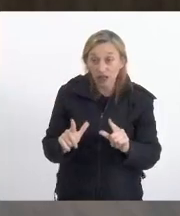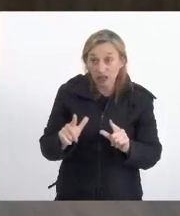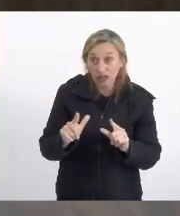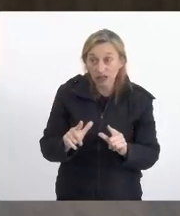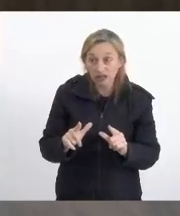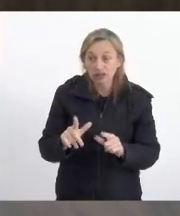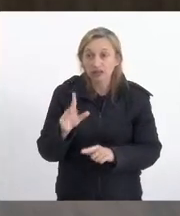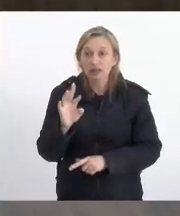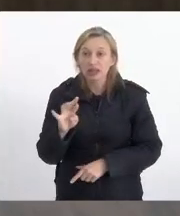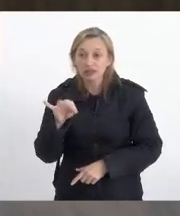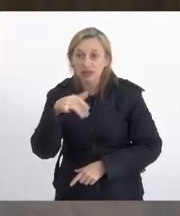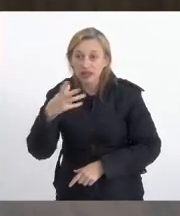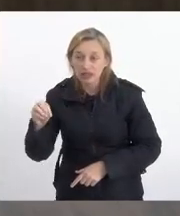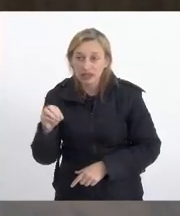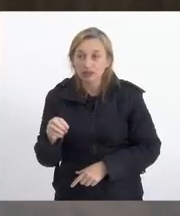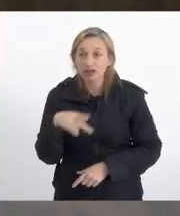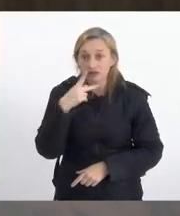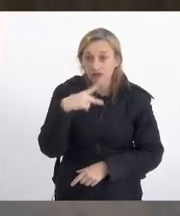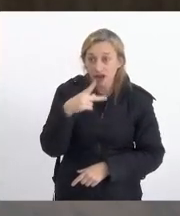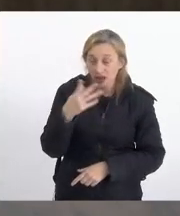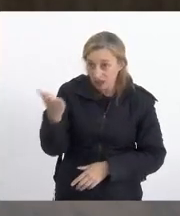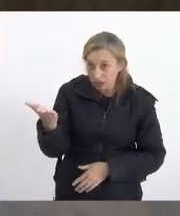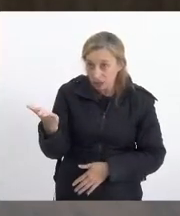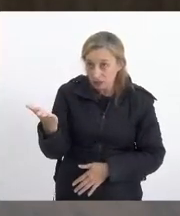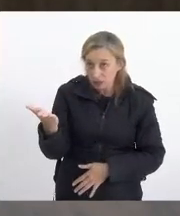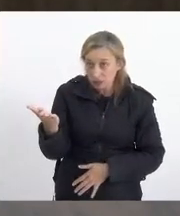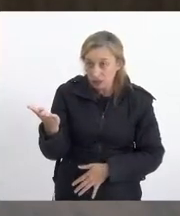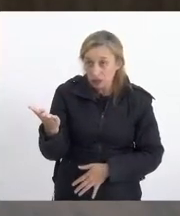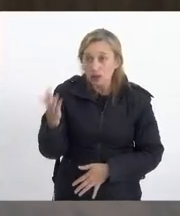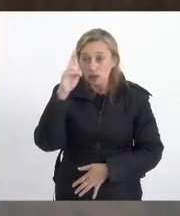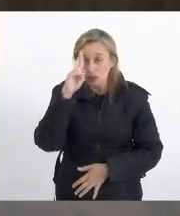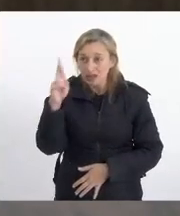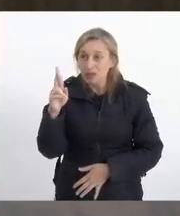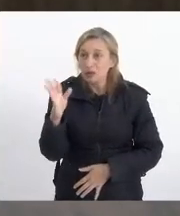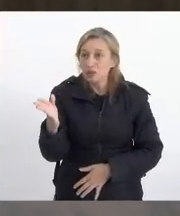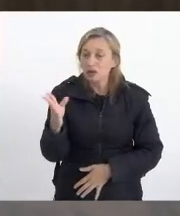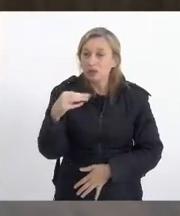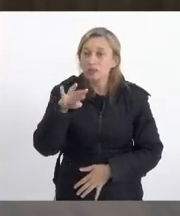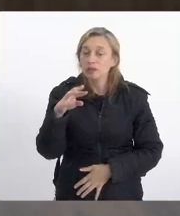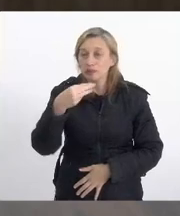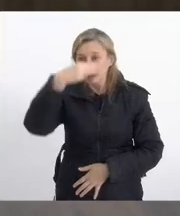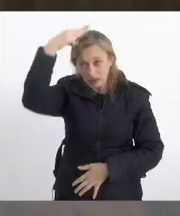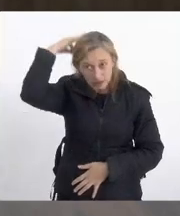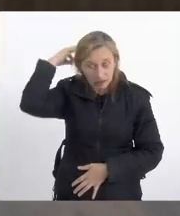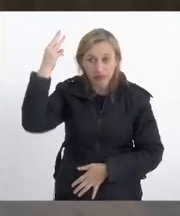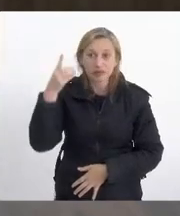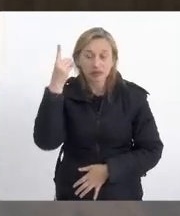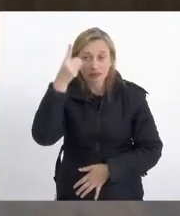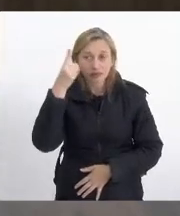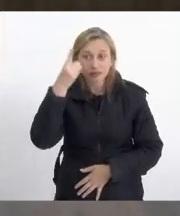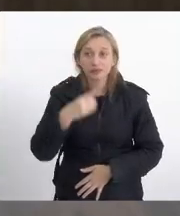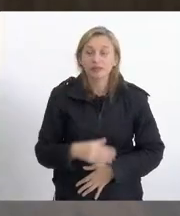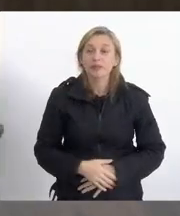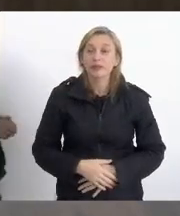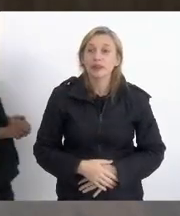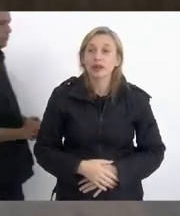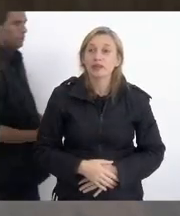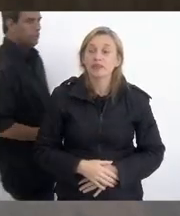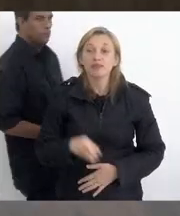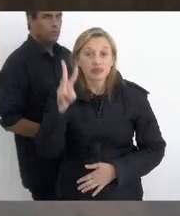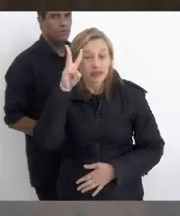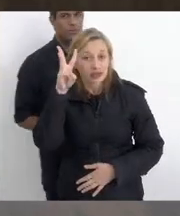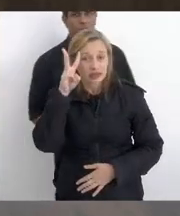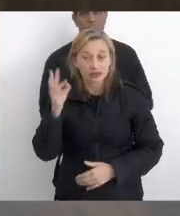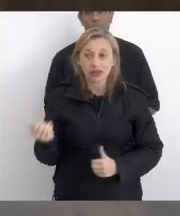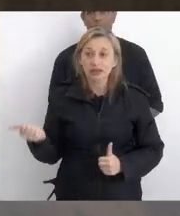a ratificação da fala do senhor Márcio Pacheco, do deputado Márcio Pacheco, na